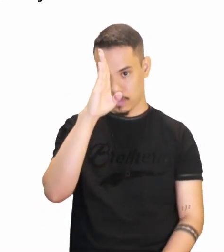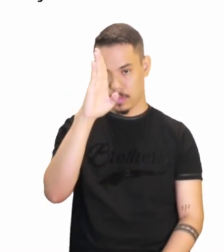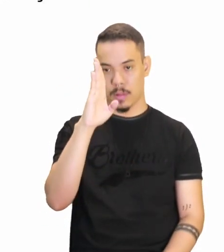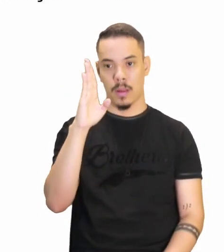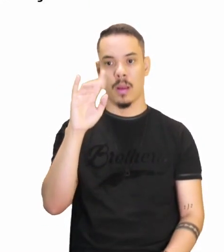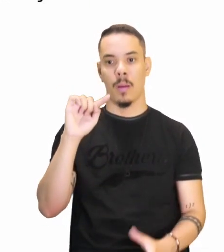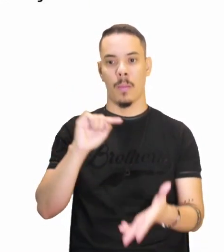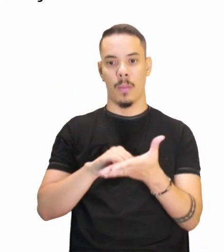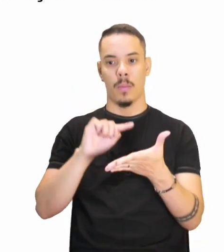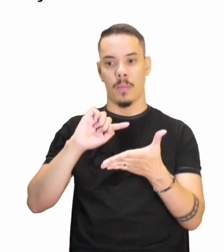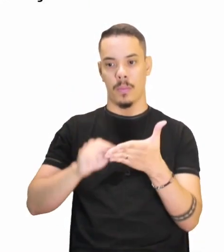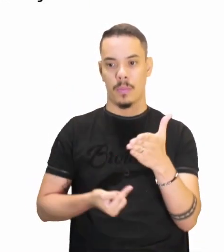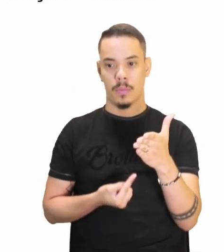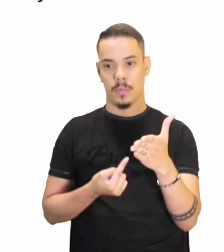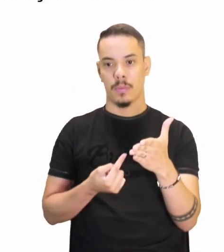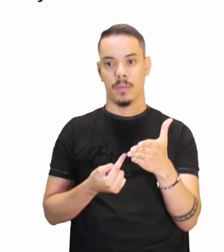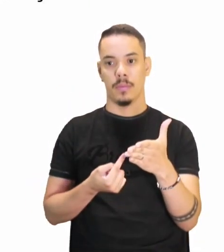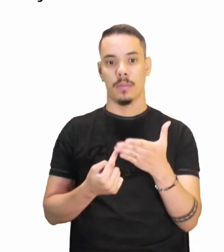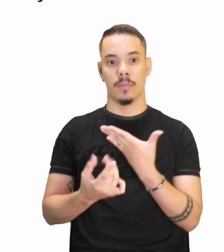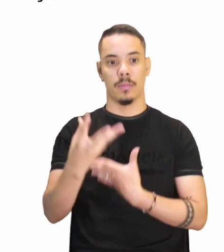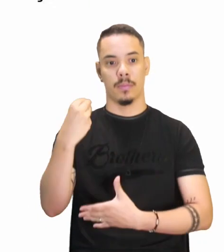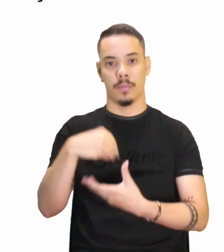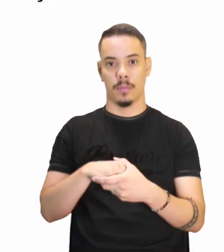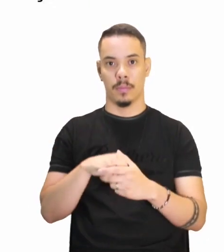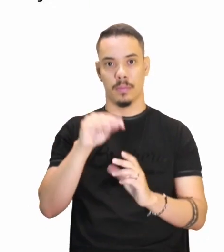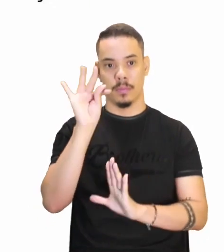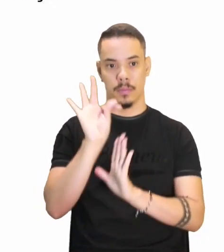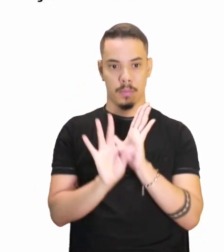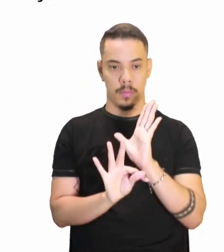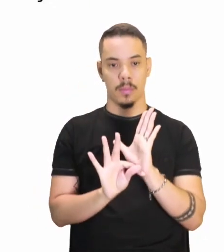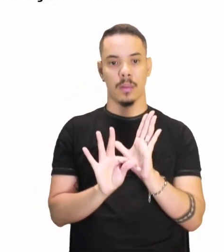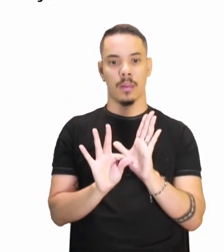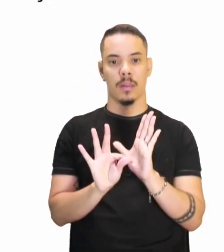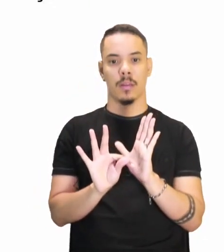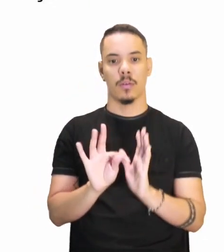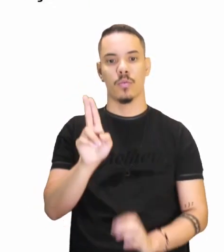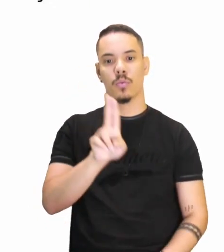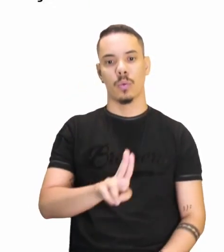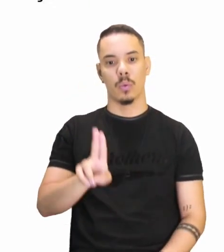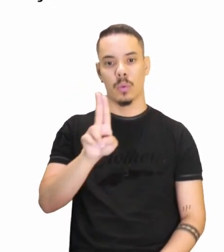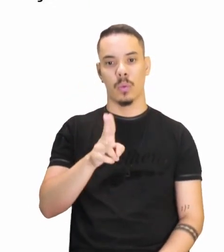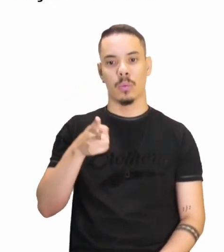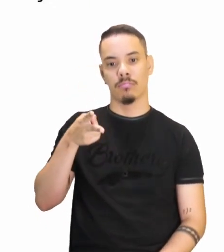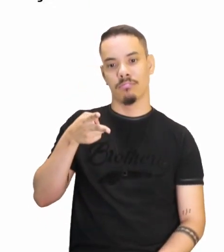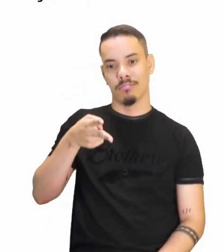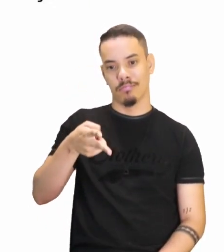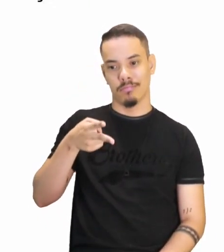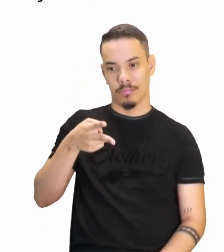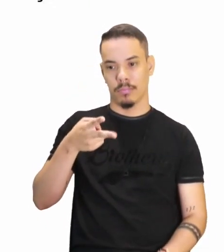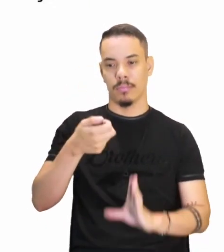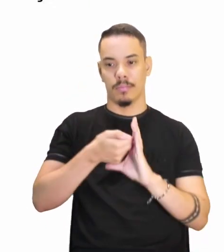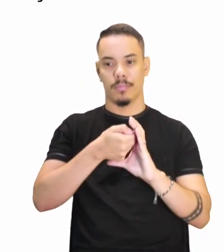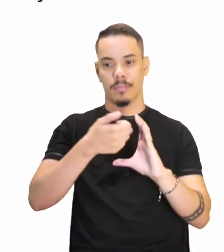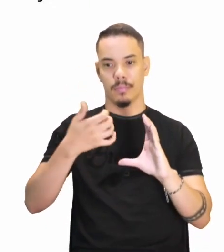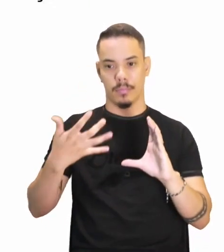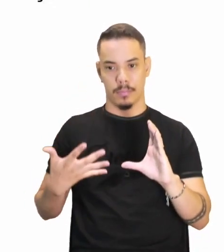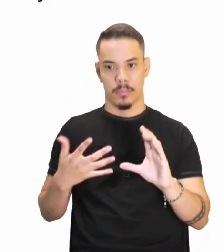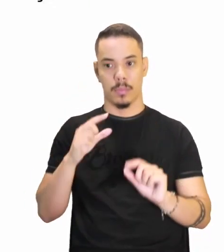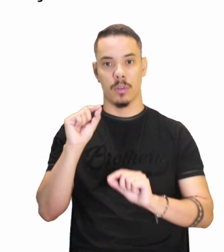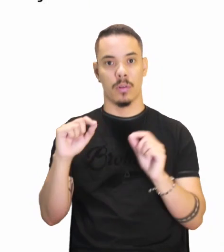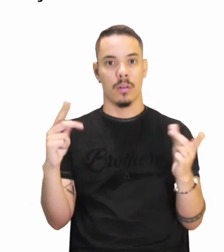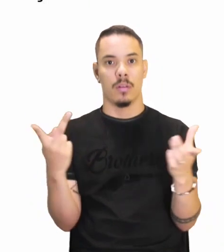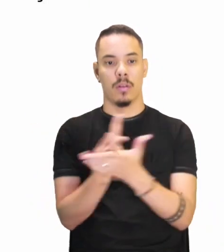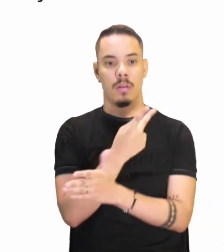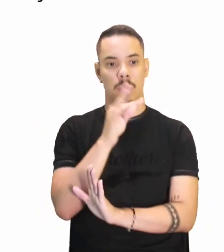a pontuação nesse texto o emprego dos dois pontos caracteriza uma operação